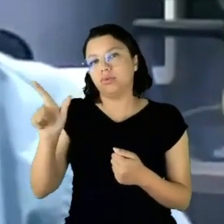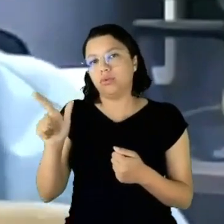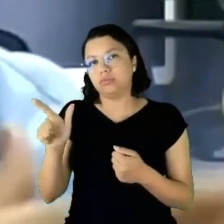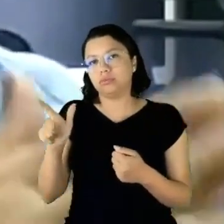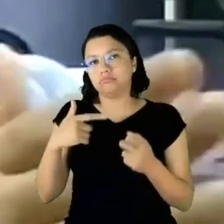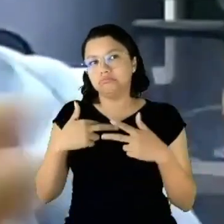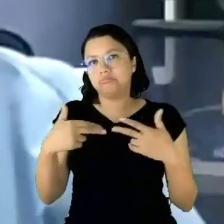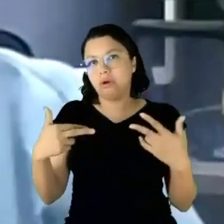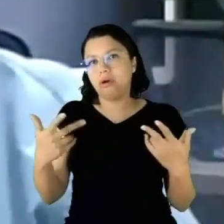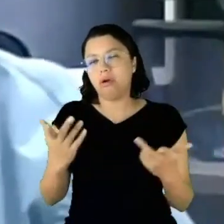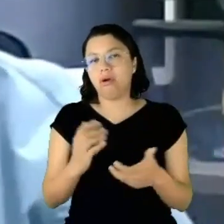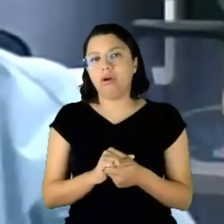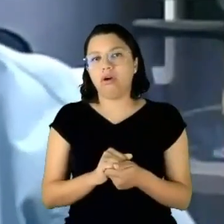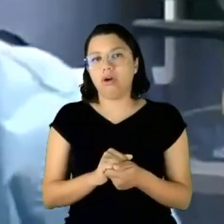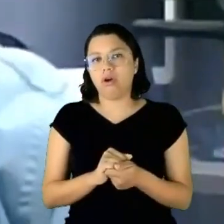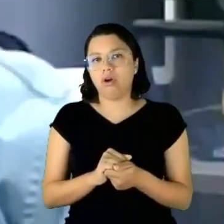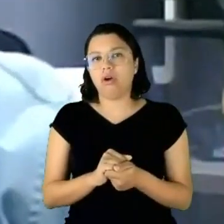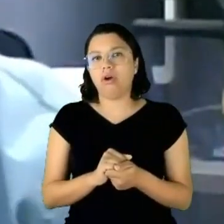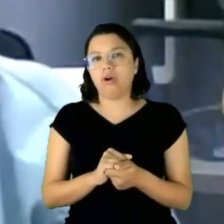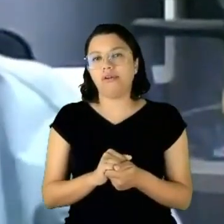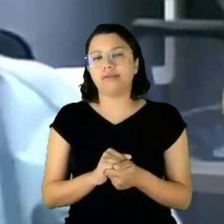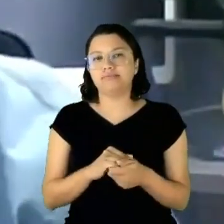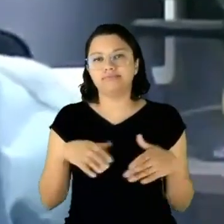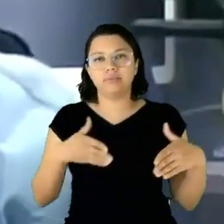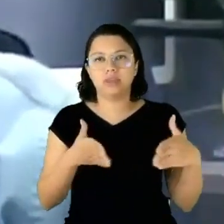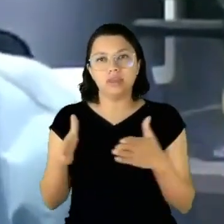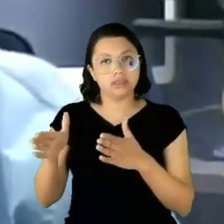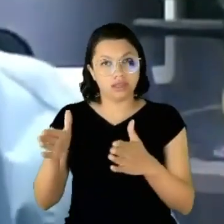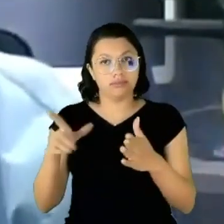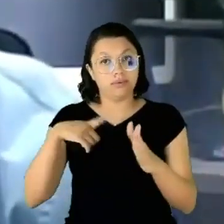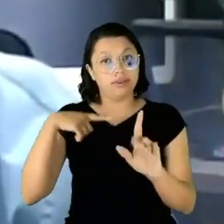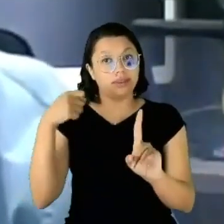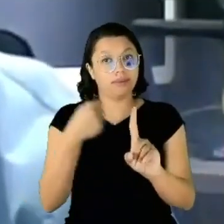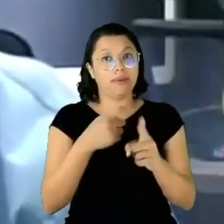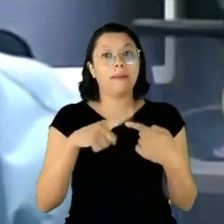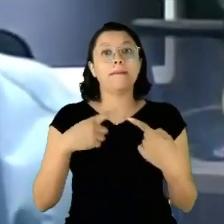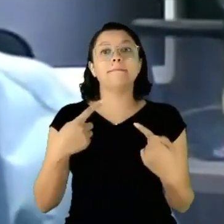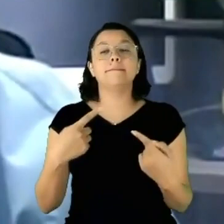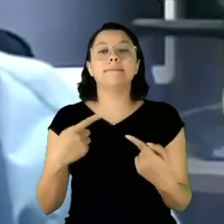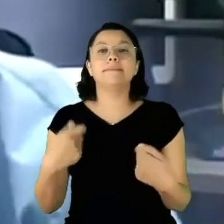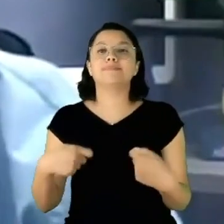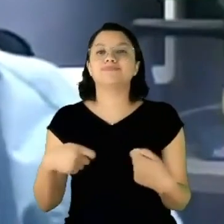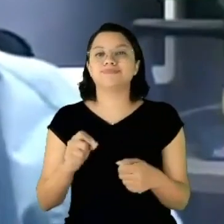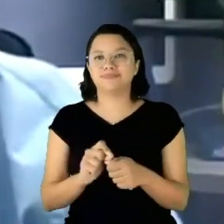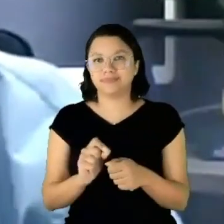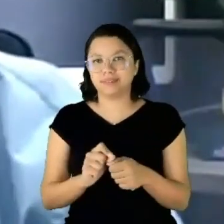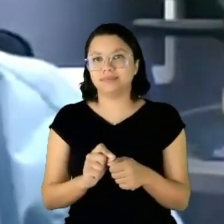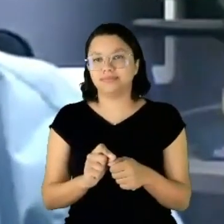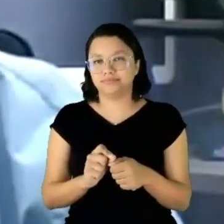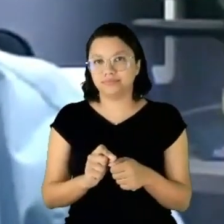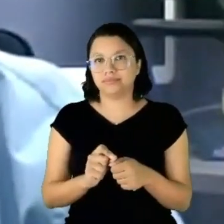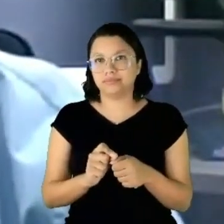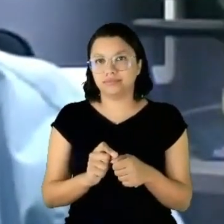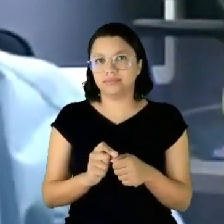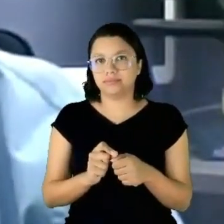nessa jornada que também impactam, mas nós precisamos fazer essa